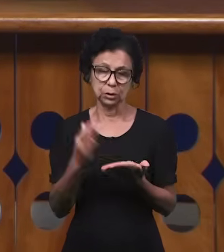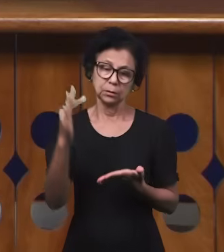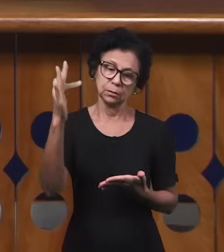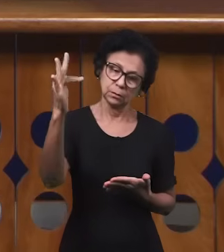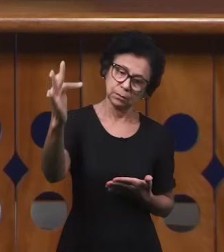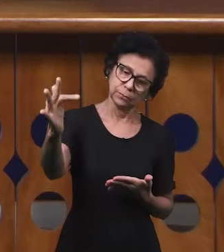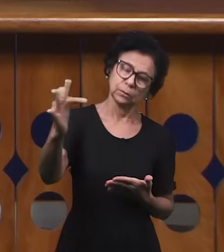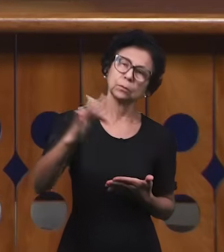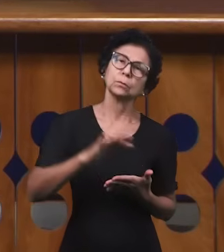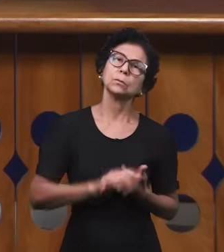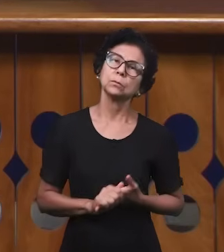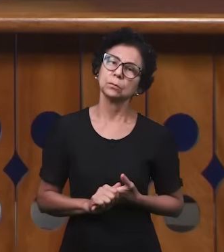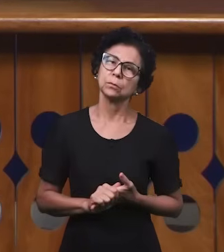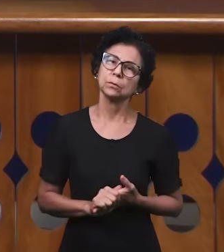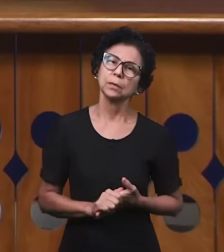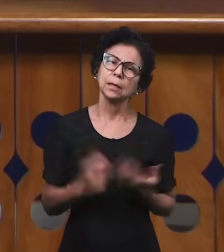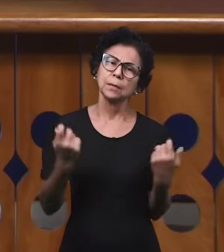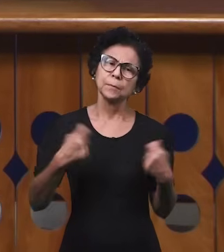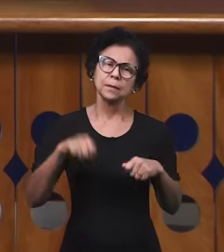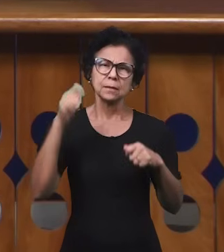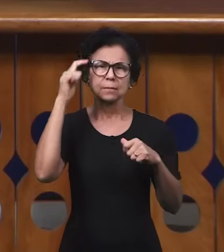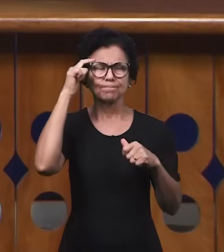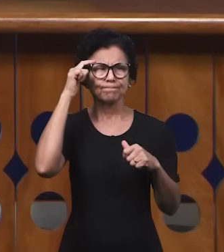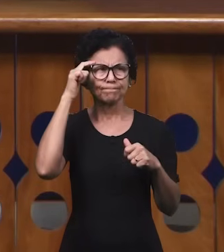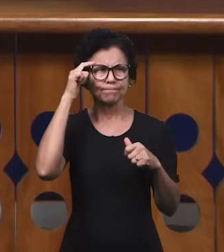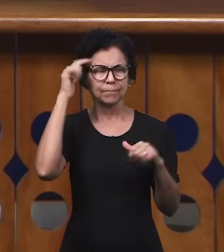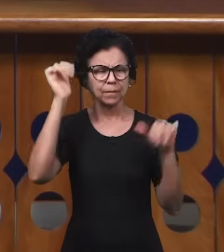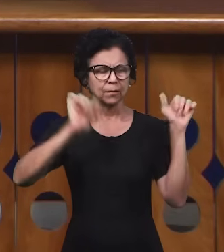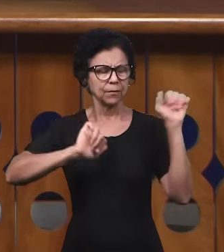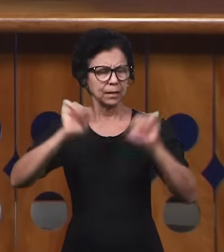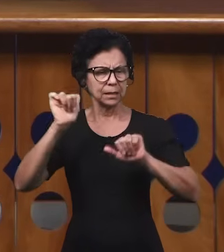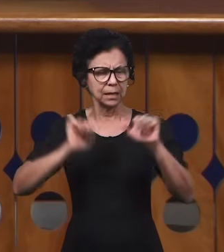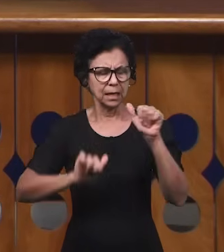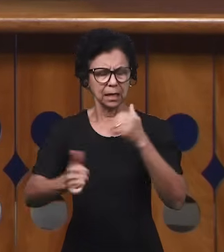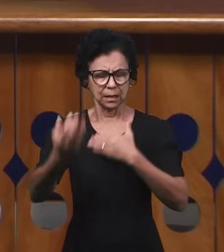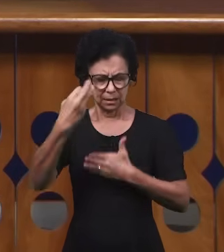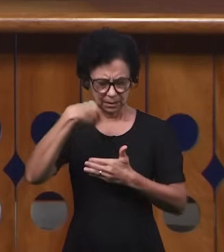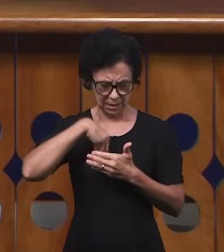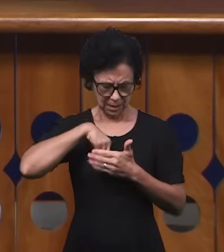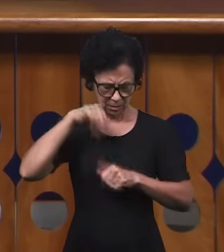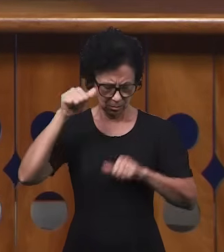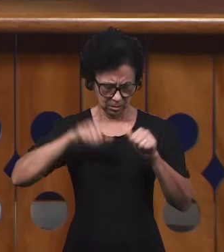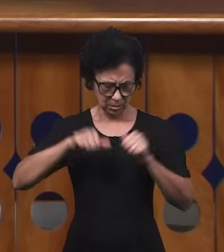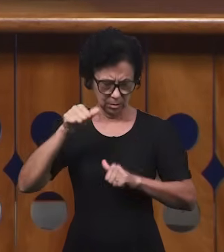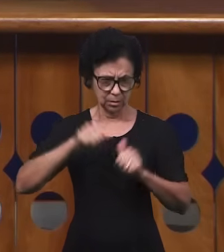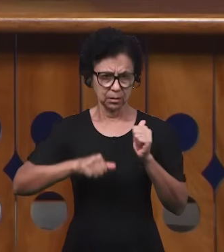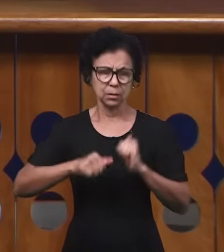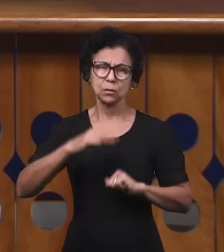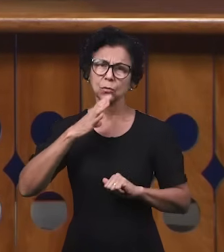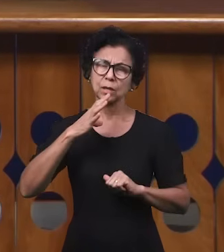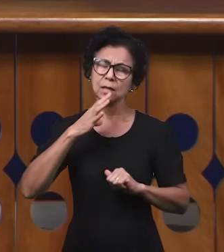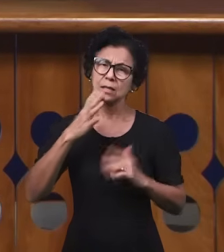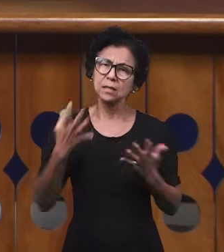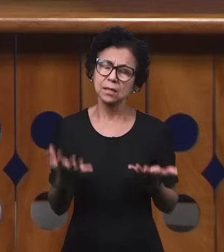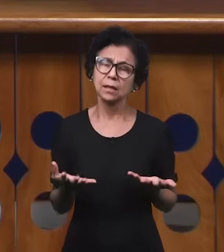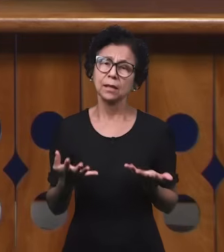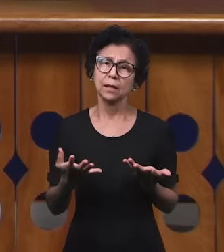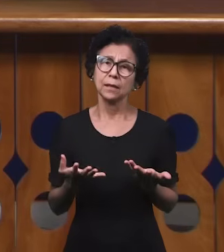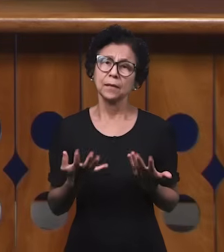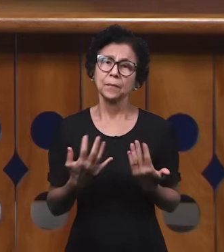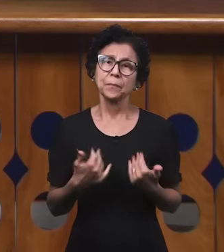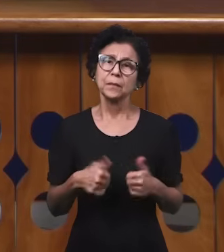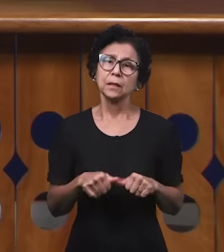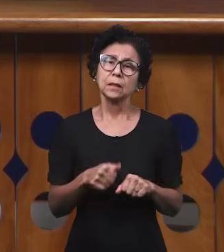de reflexões para ajudar a você a se autoconhecer melhor, para ler a si mesmo e para